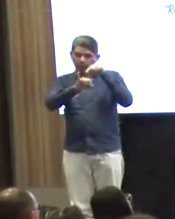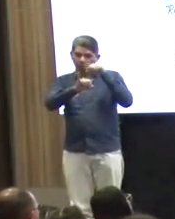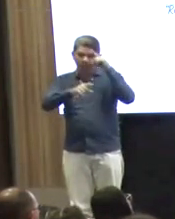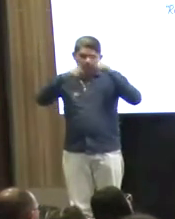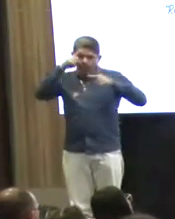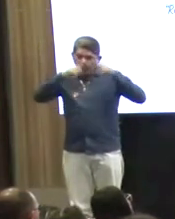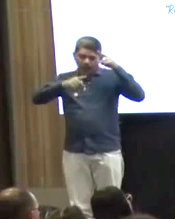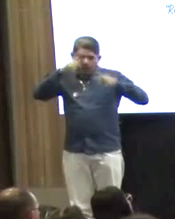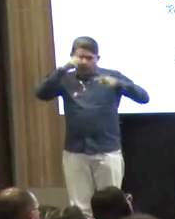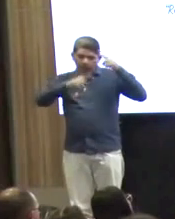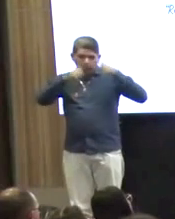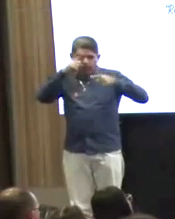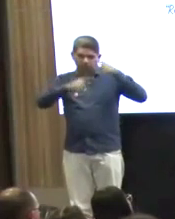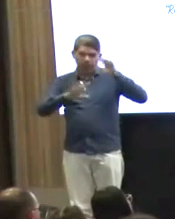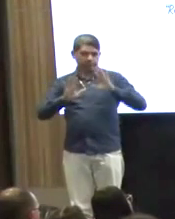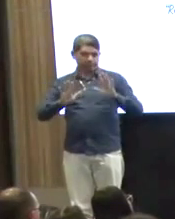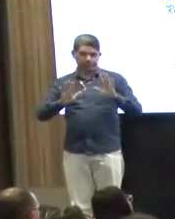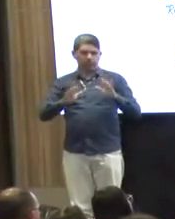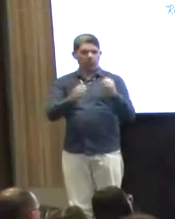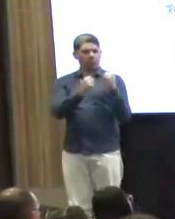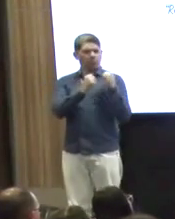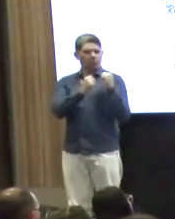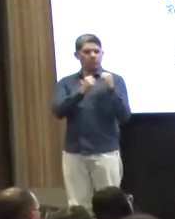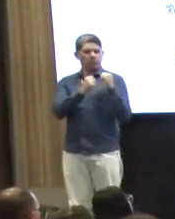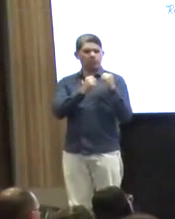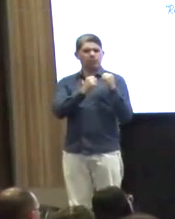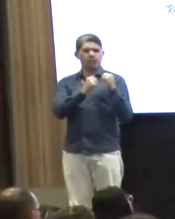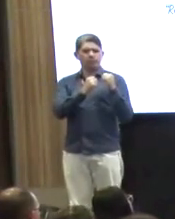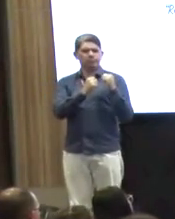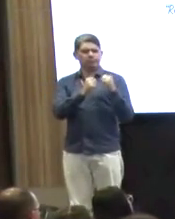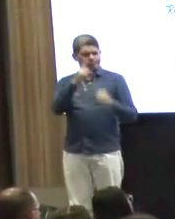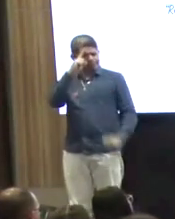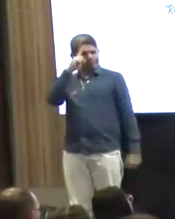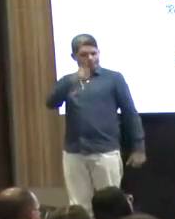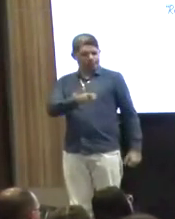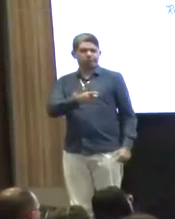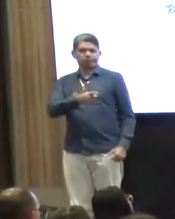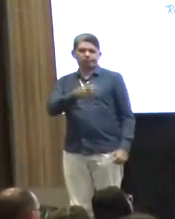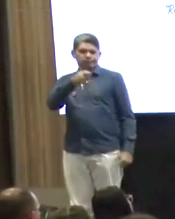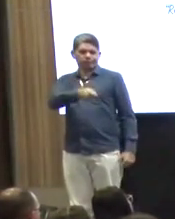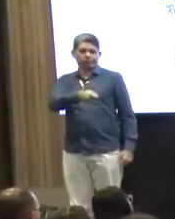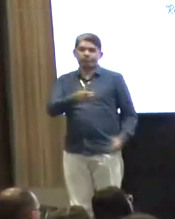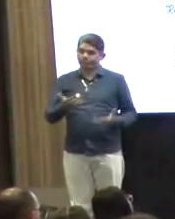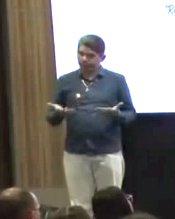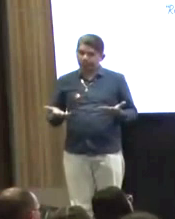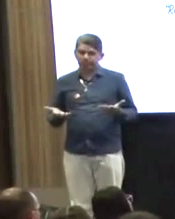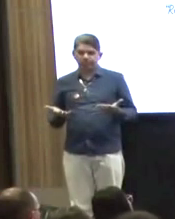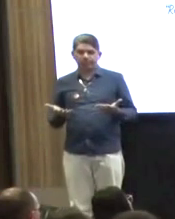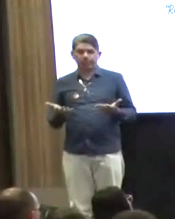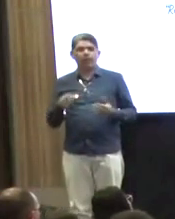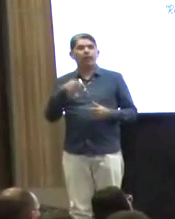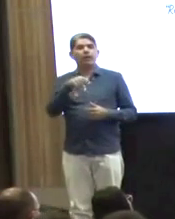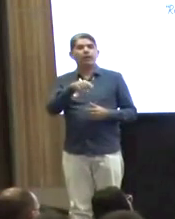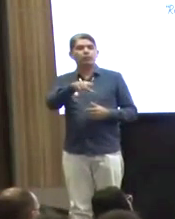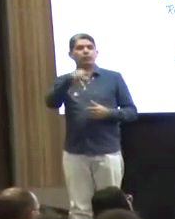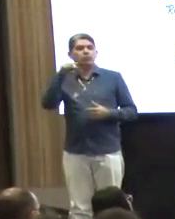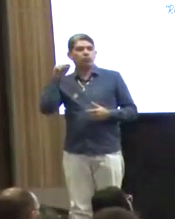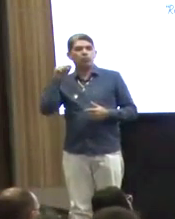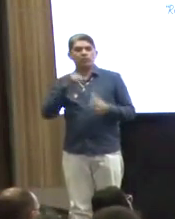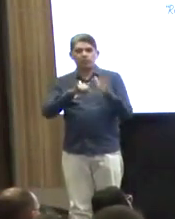ou seja, tem poder para isto, né, para impor isto, né? elege essa identidade,